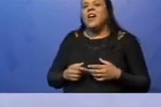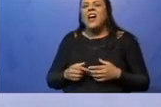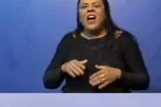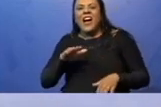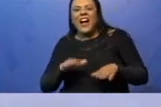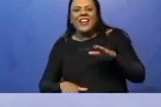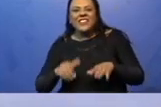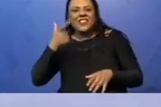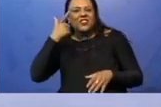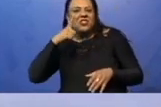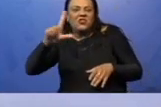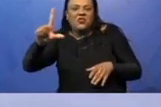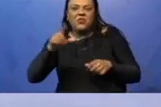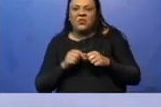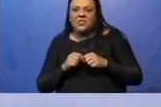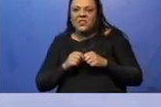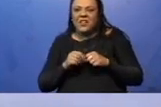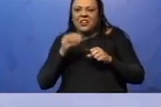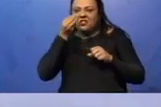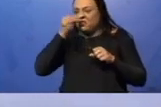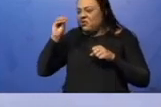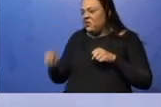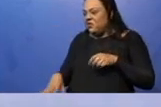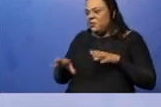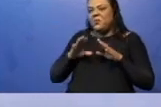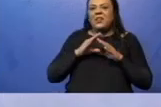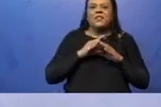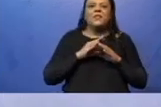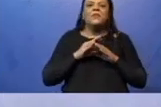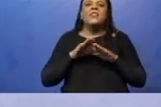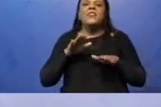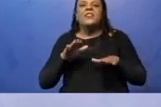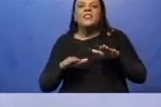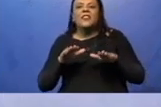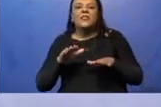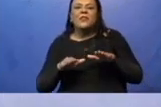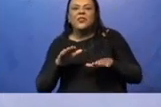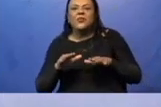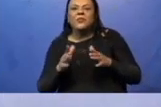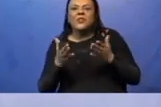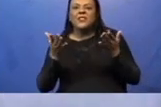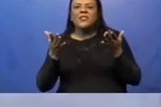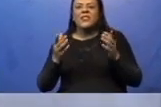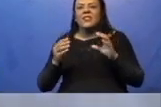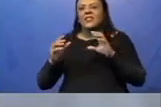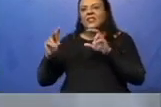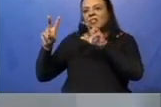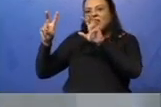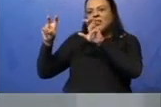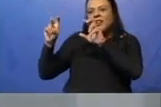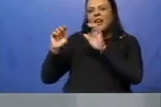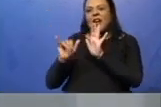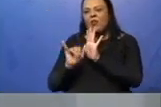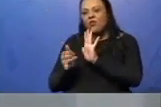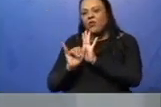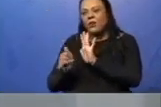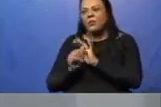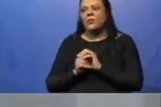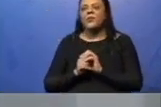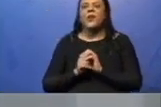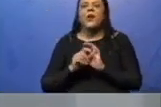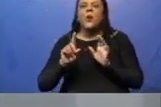gente fala, também não queria. Bom, é mais ou menos isso a mensagem, então, dessa fábula, certo? Então, primeira